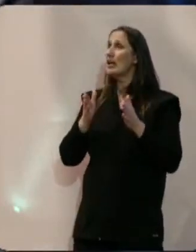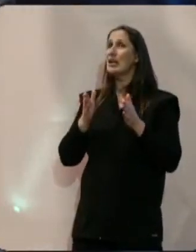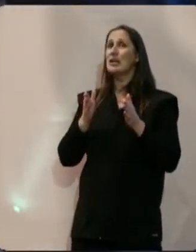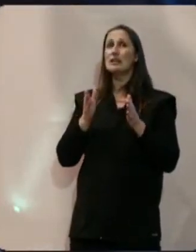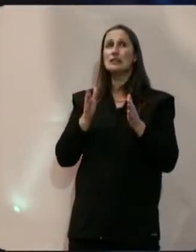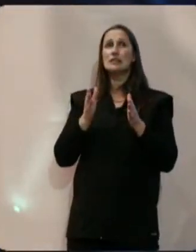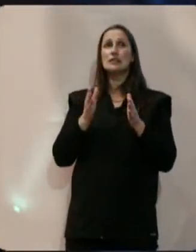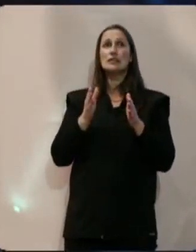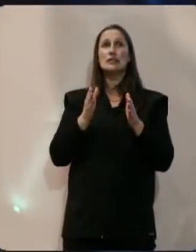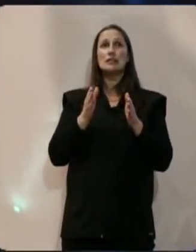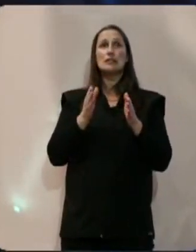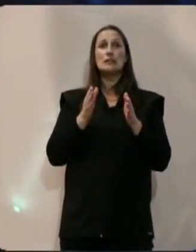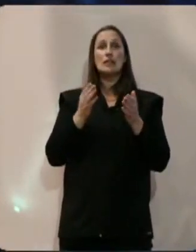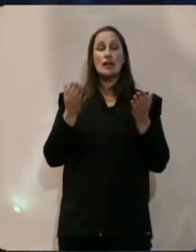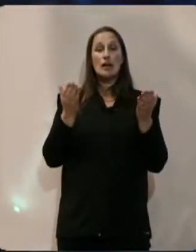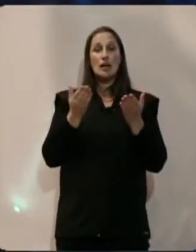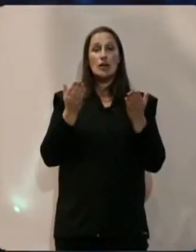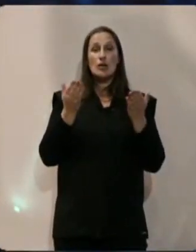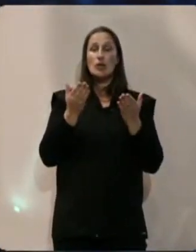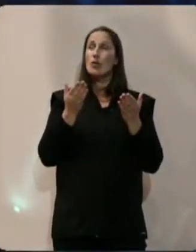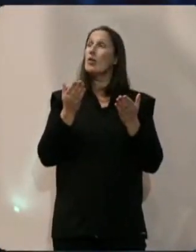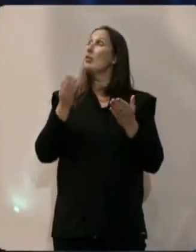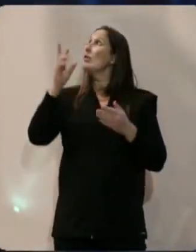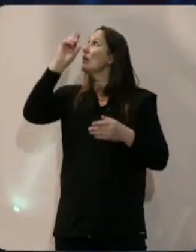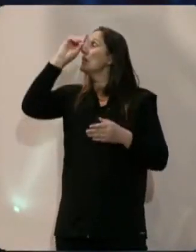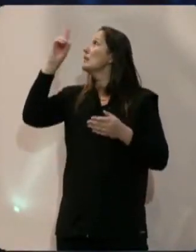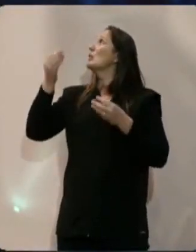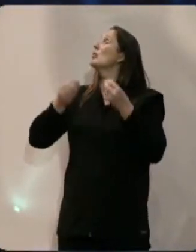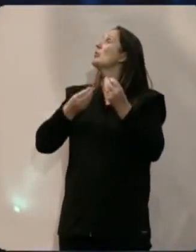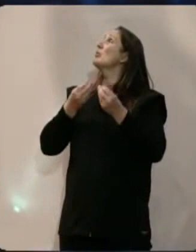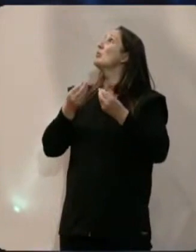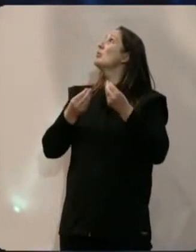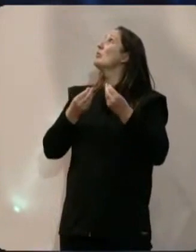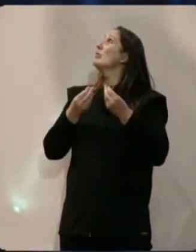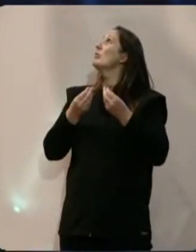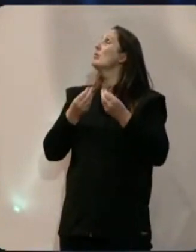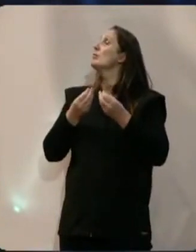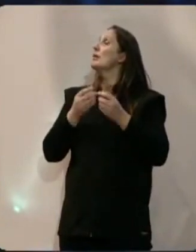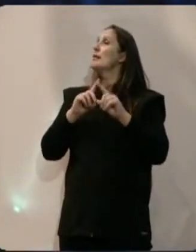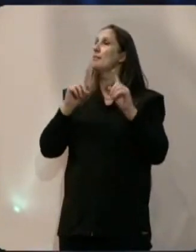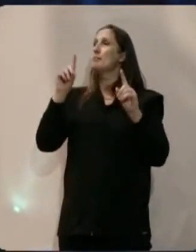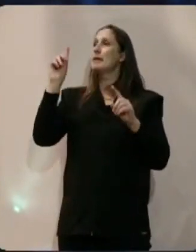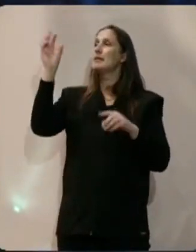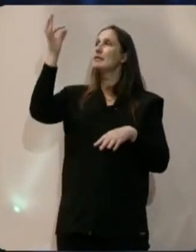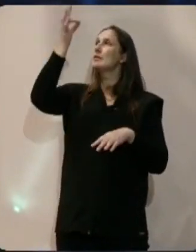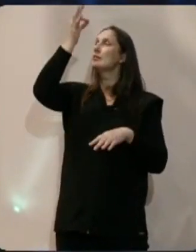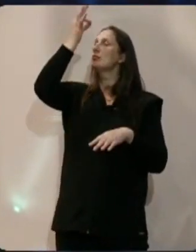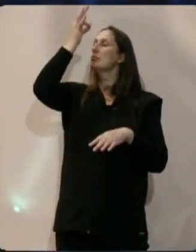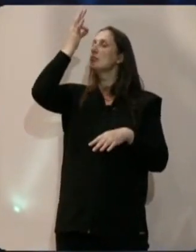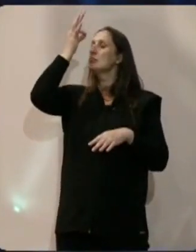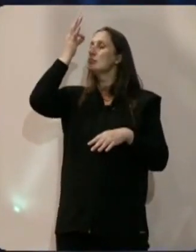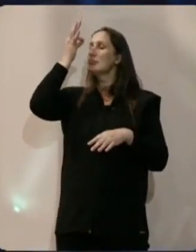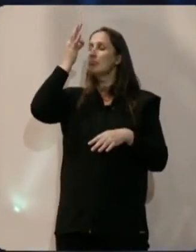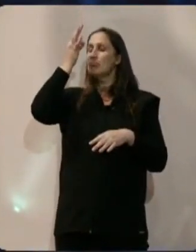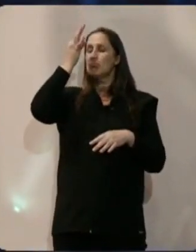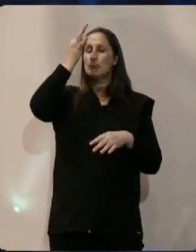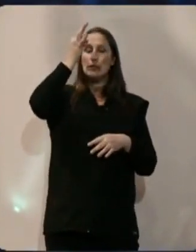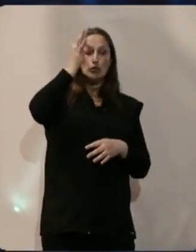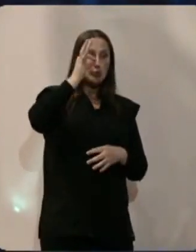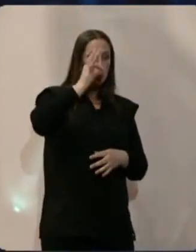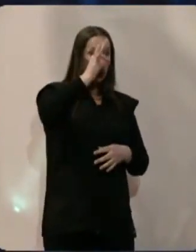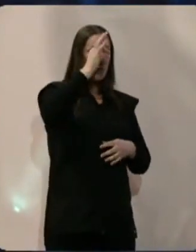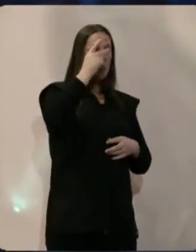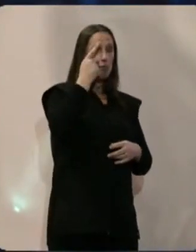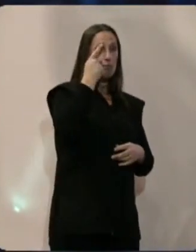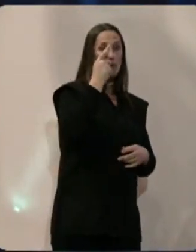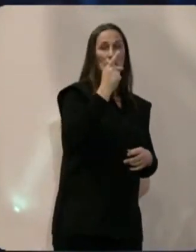está pensando em dizer: agora, Senhor, como vai? Mas aí o Espírito de Deus enche o profeta.